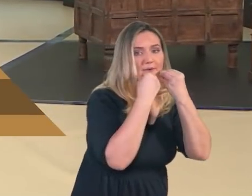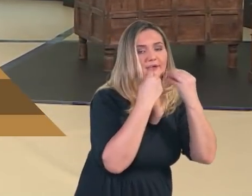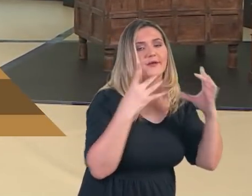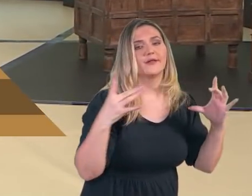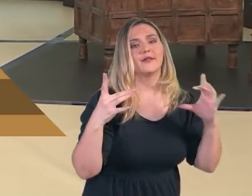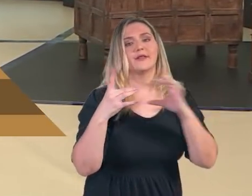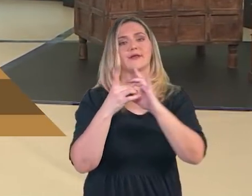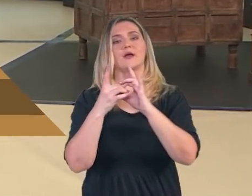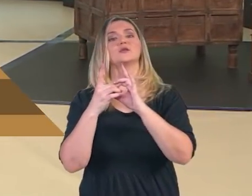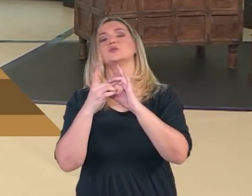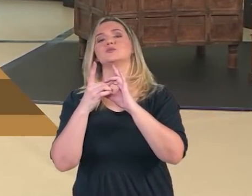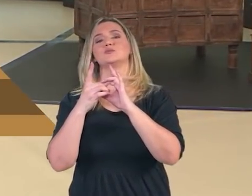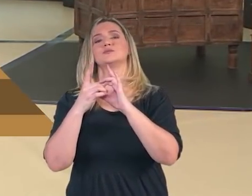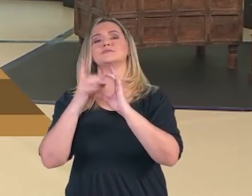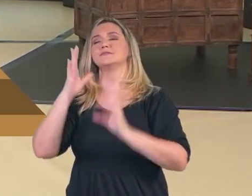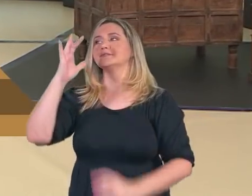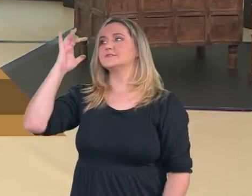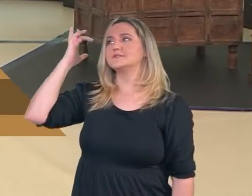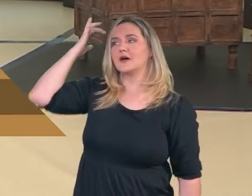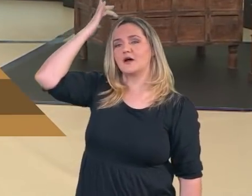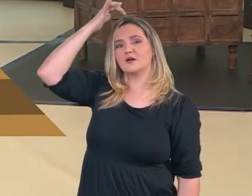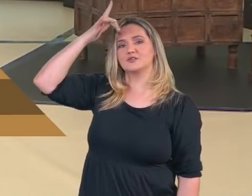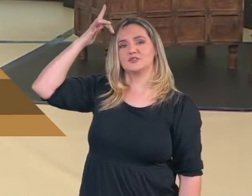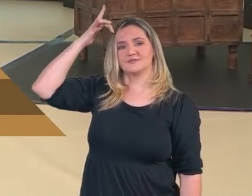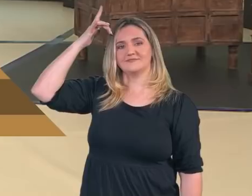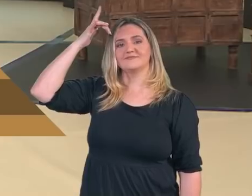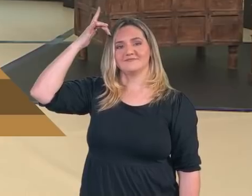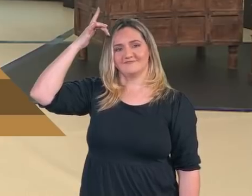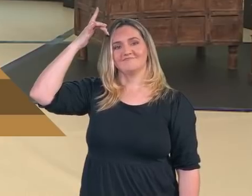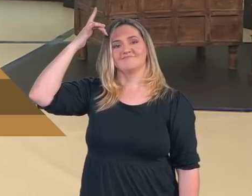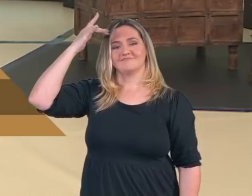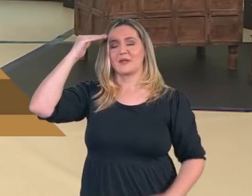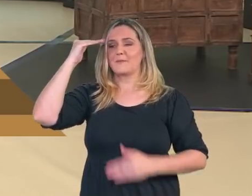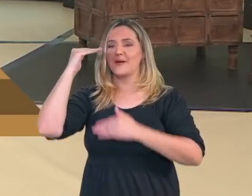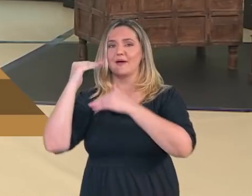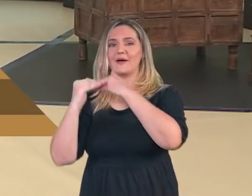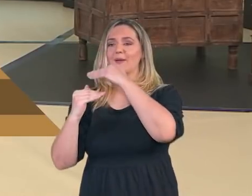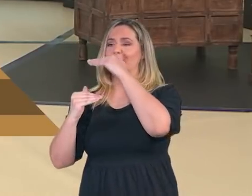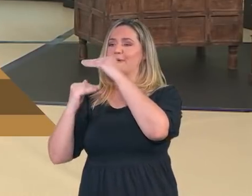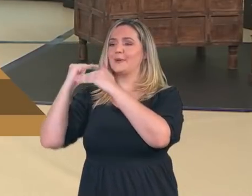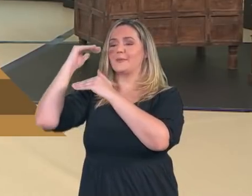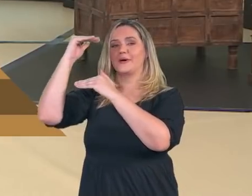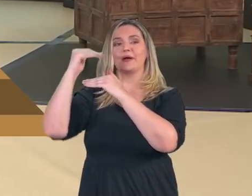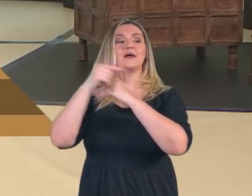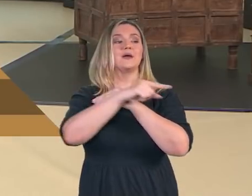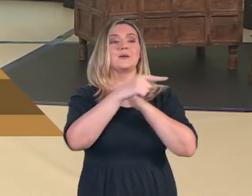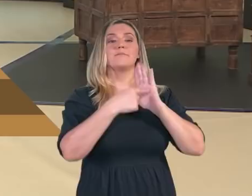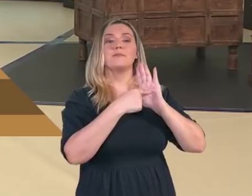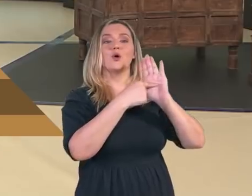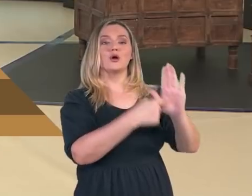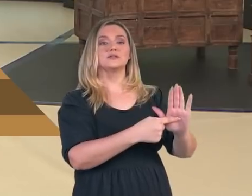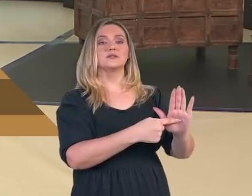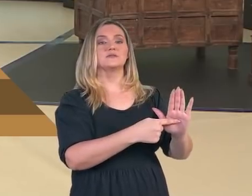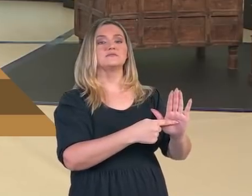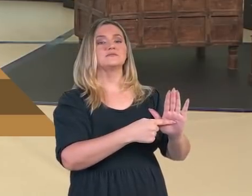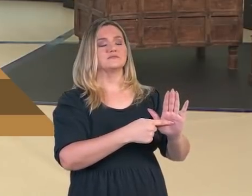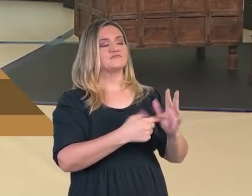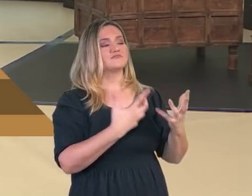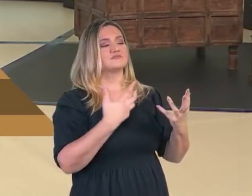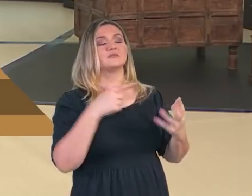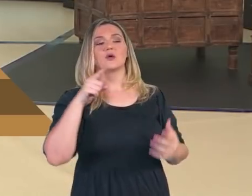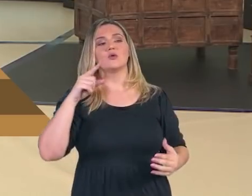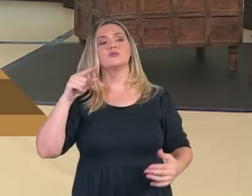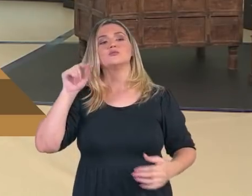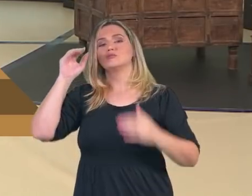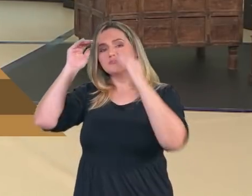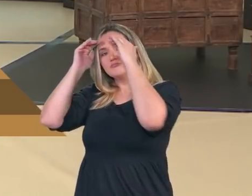direta com a santidade de Daniel e seus companheiros e revela o reconhecimento deles pela santidade a Deus